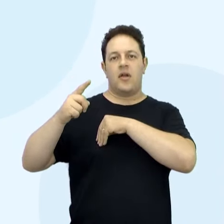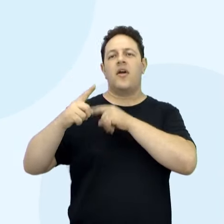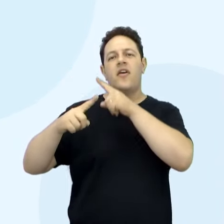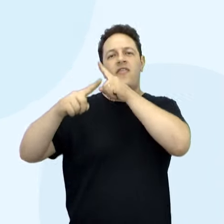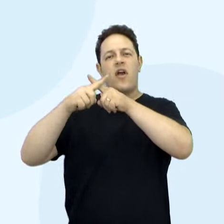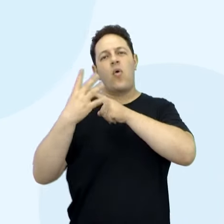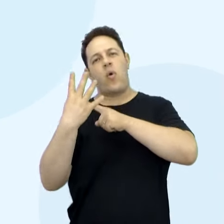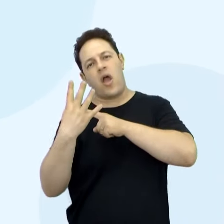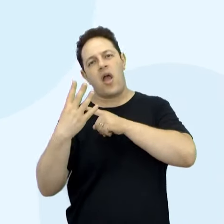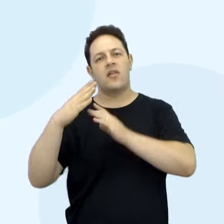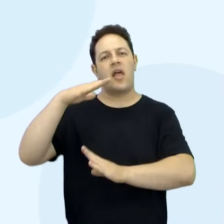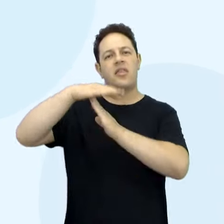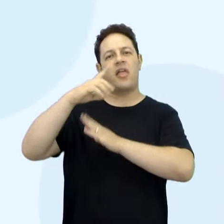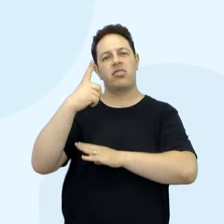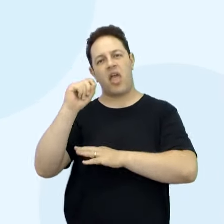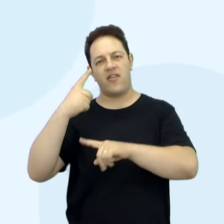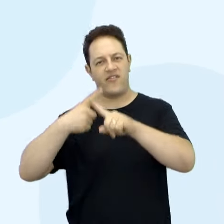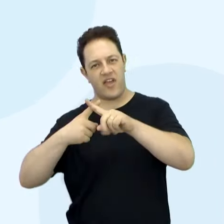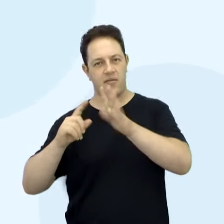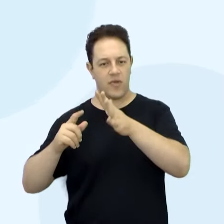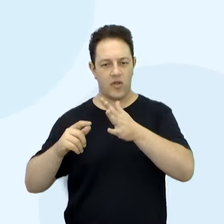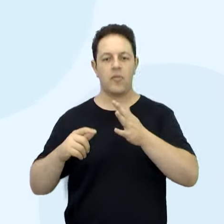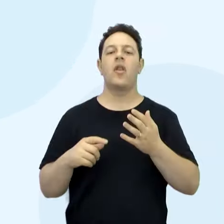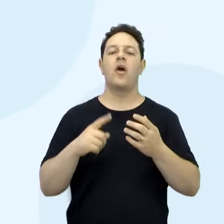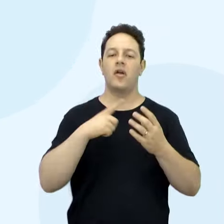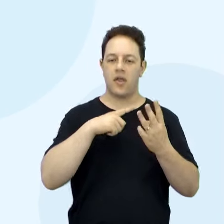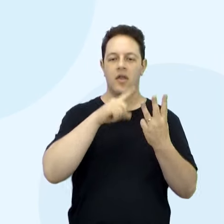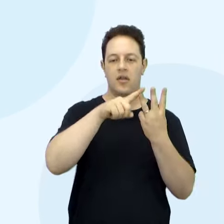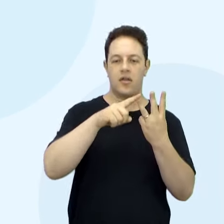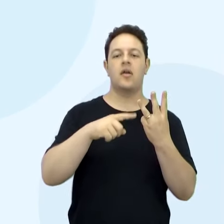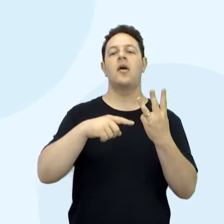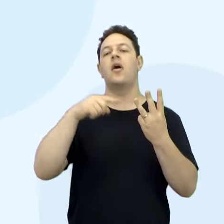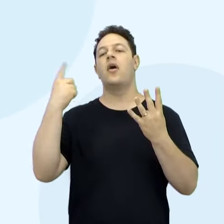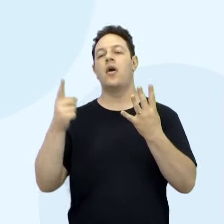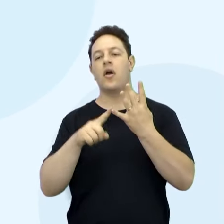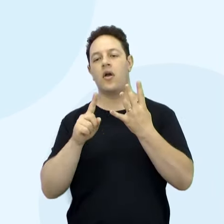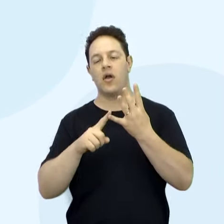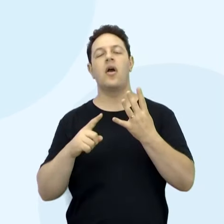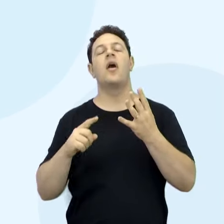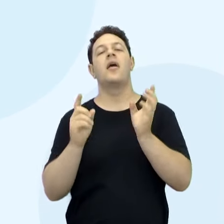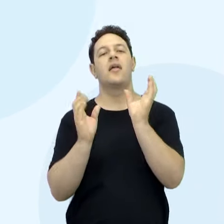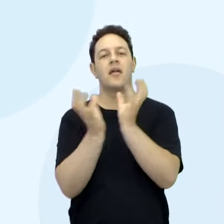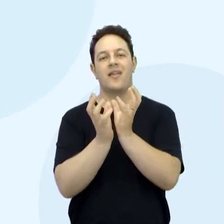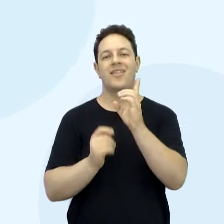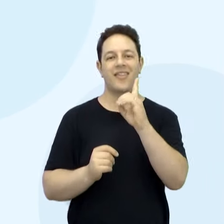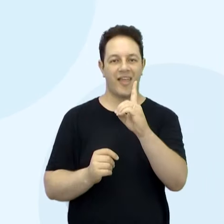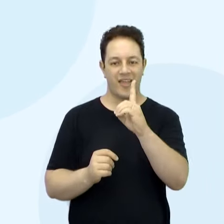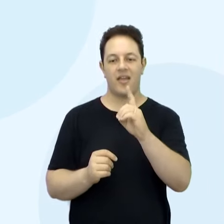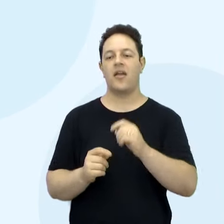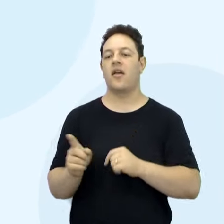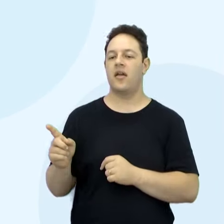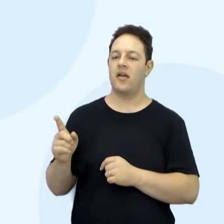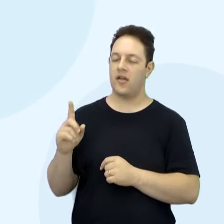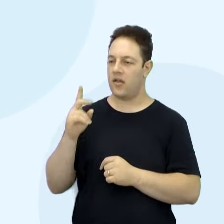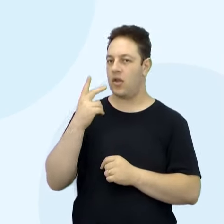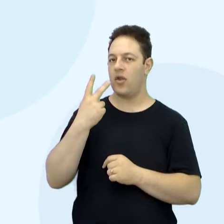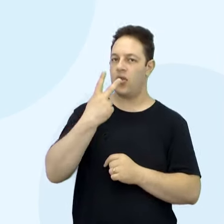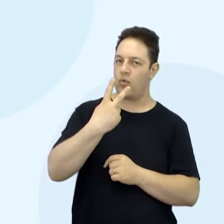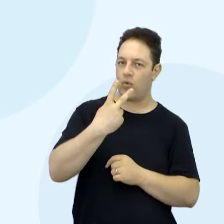De 4 a 10 salários mínimos. E a classe D de 2 a 4. De 2 a 4